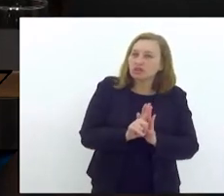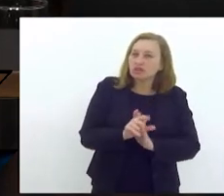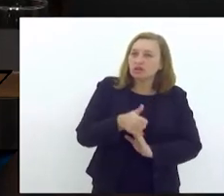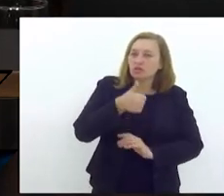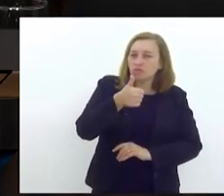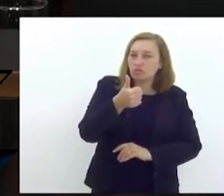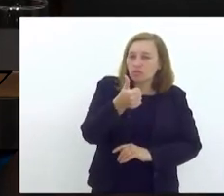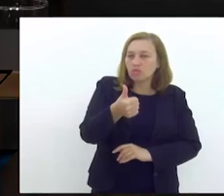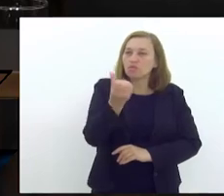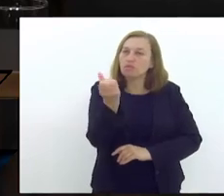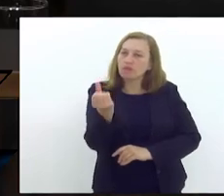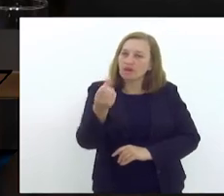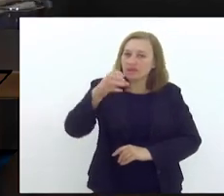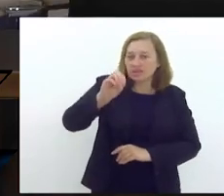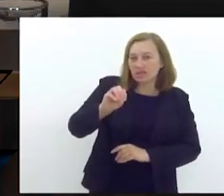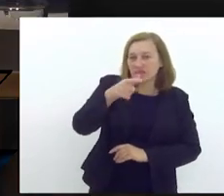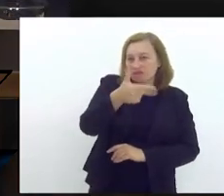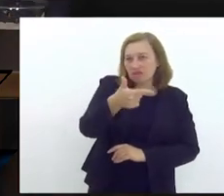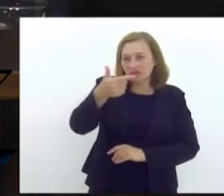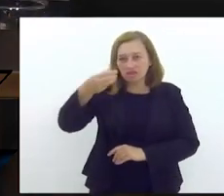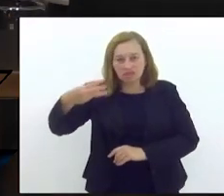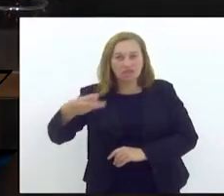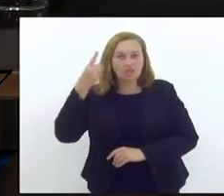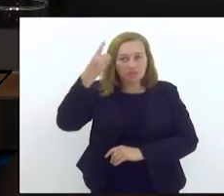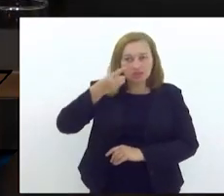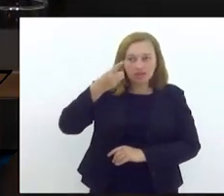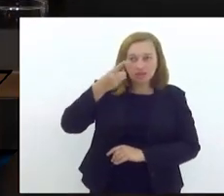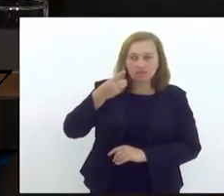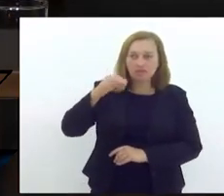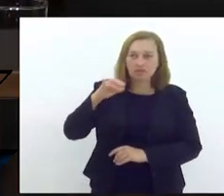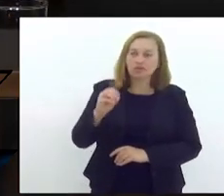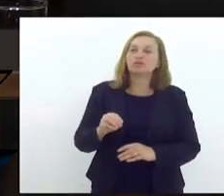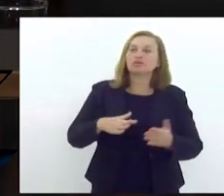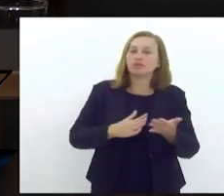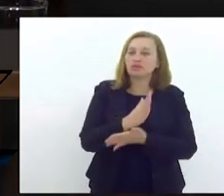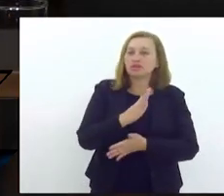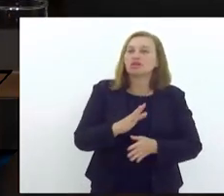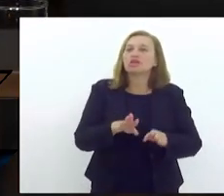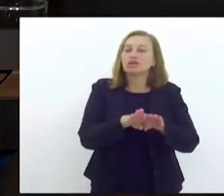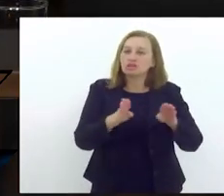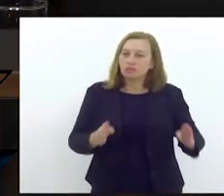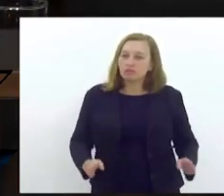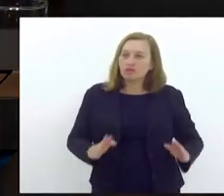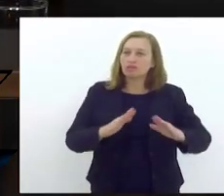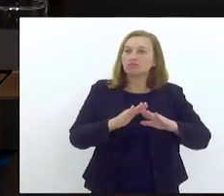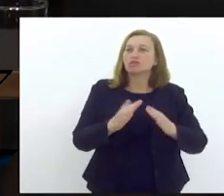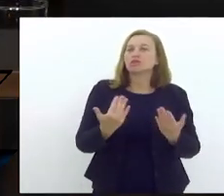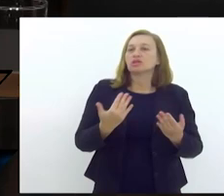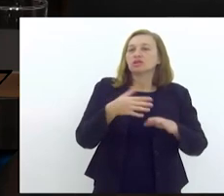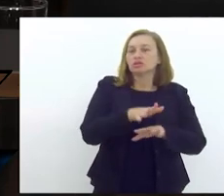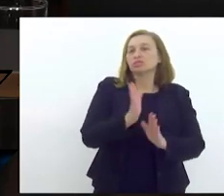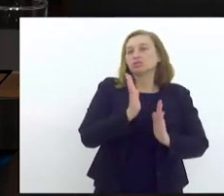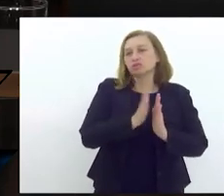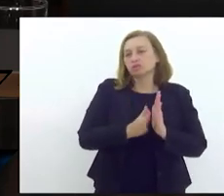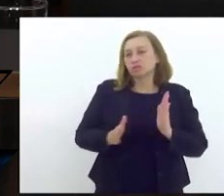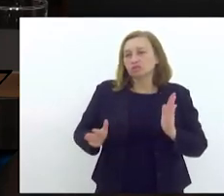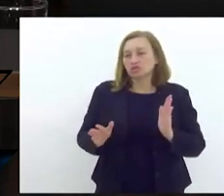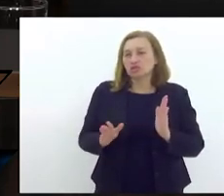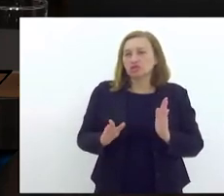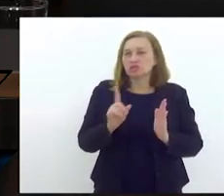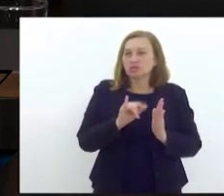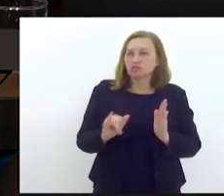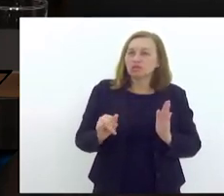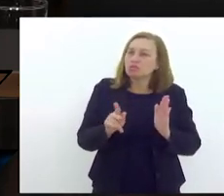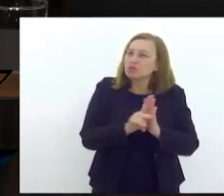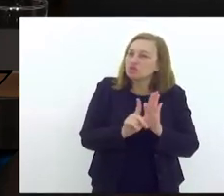160 de 23 deputado do ônibus Morais o senhor disse que a própria mãe como estão aprovado ah sobremesa inclusão requerimento de inclusão na hora